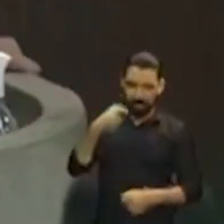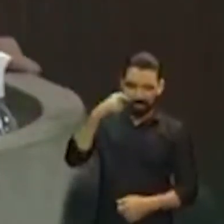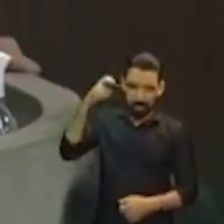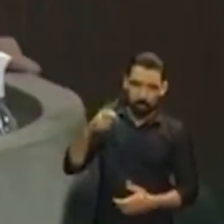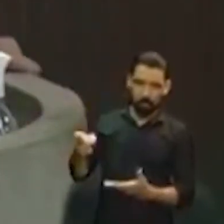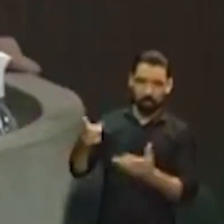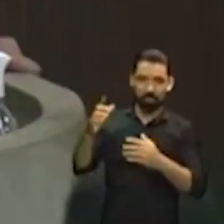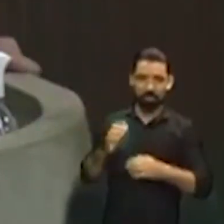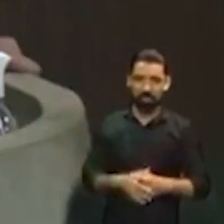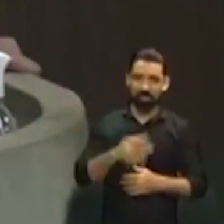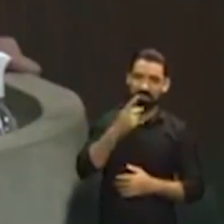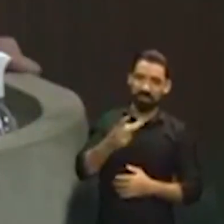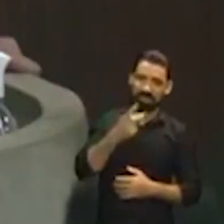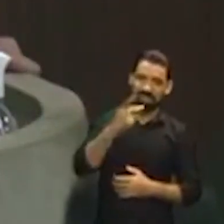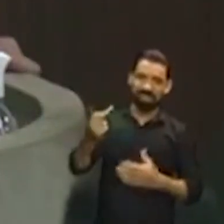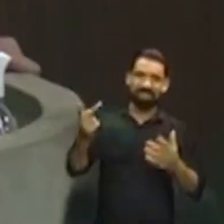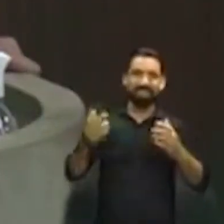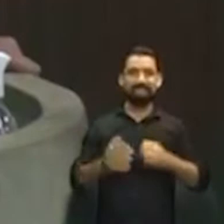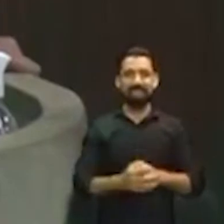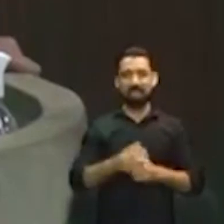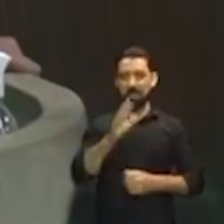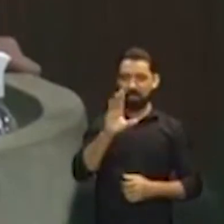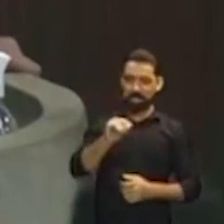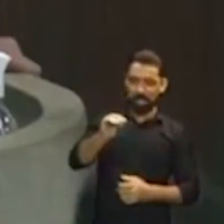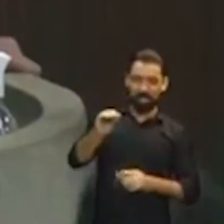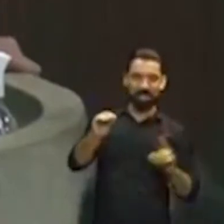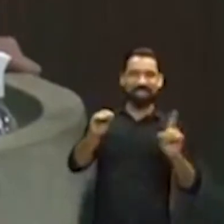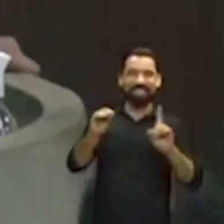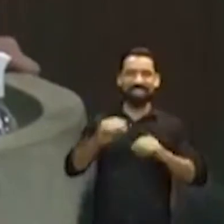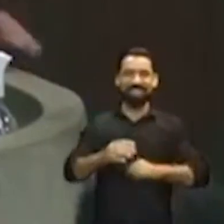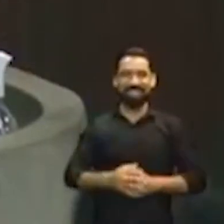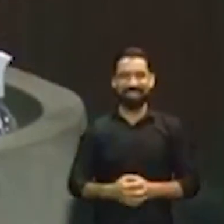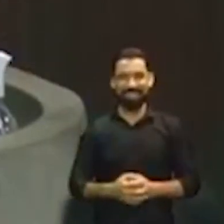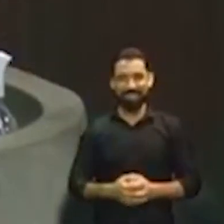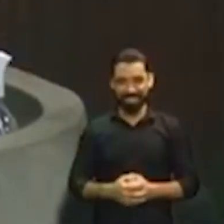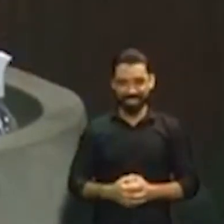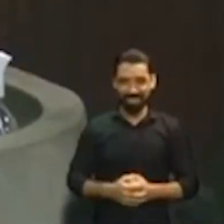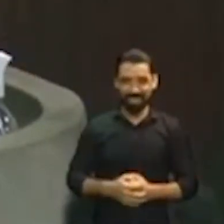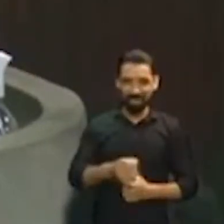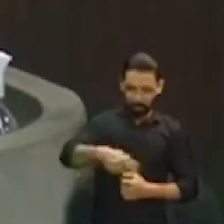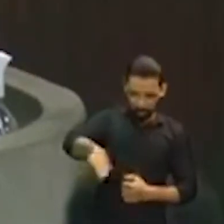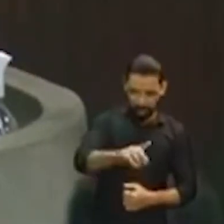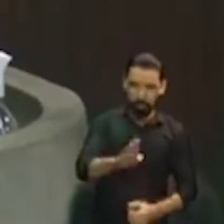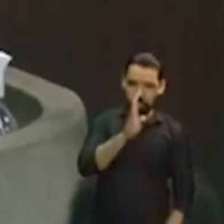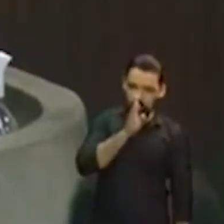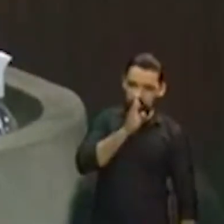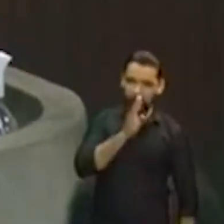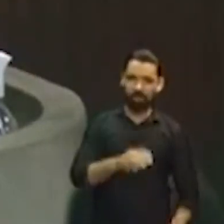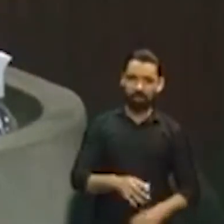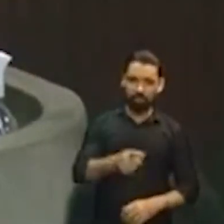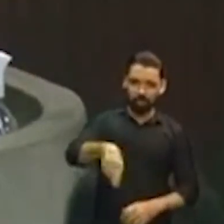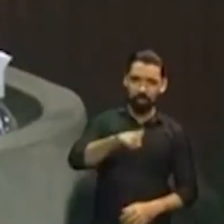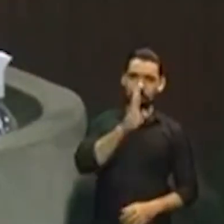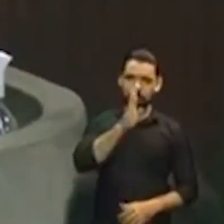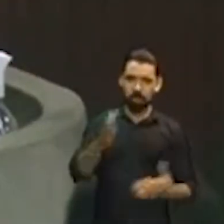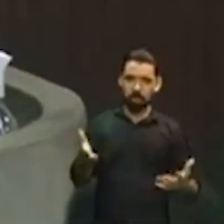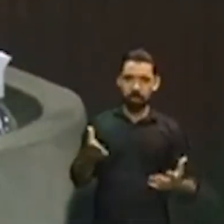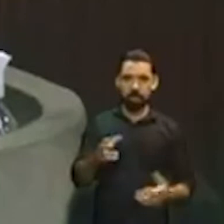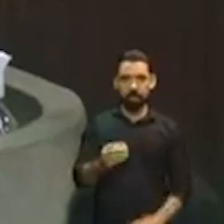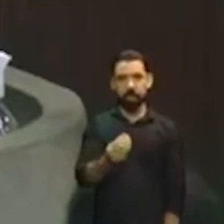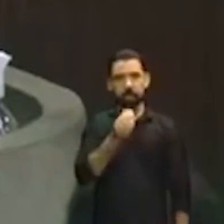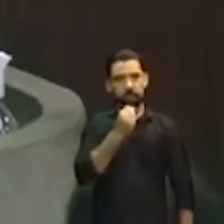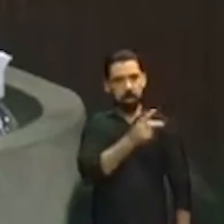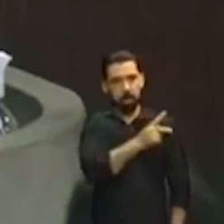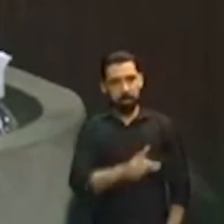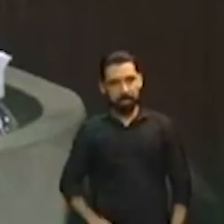estava mais aliado com Ciro Gomes, não. Do jeito que ele ofende um aliado, imagine um adversário que é o presidente